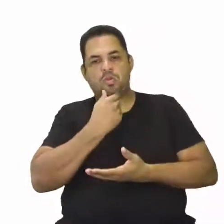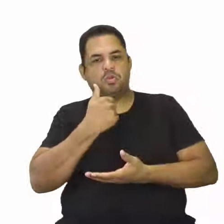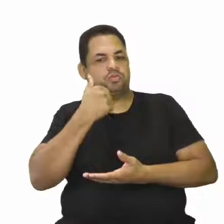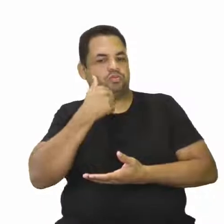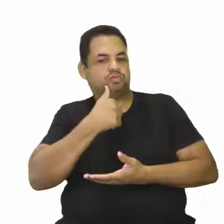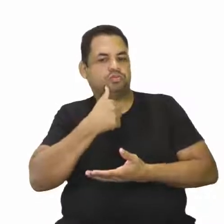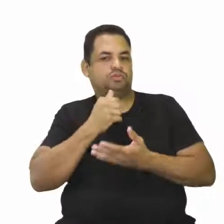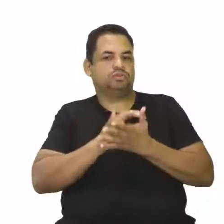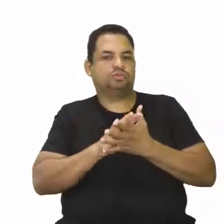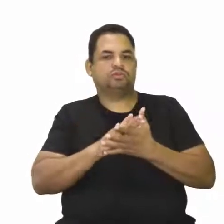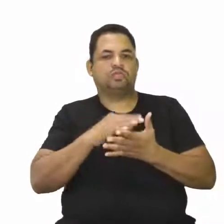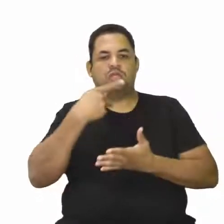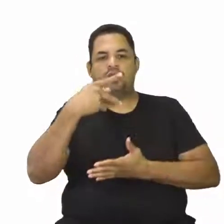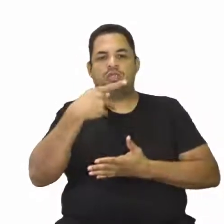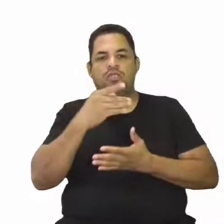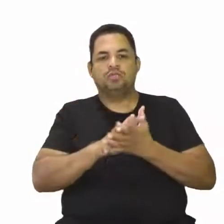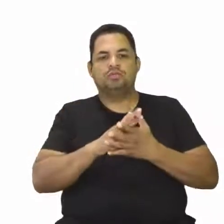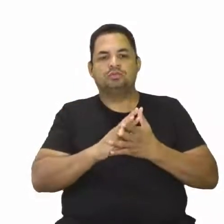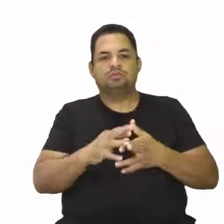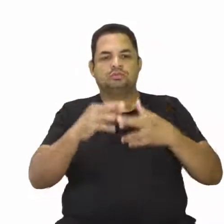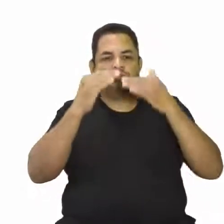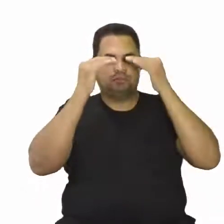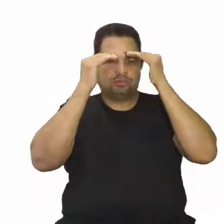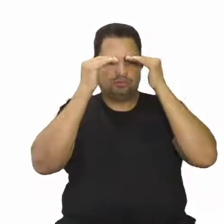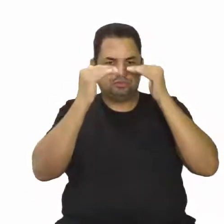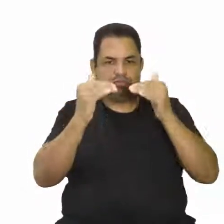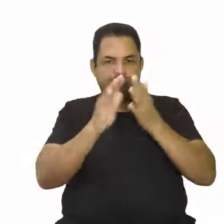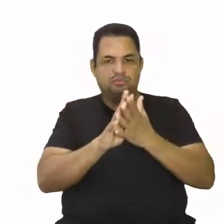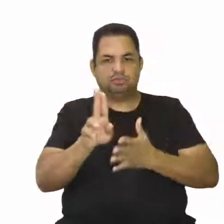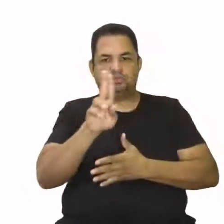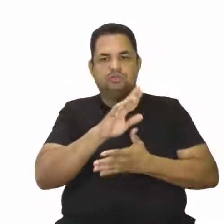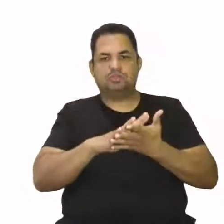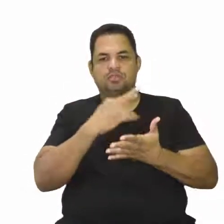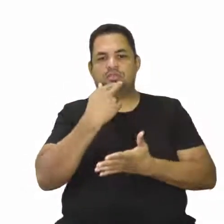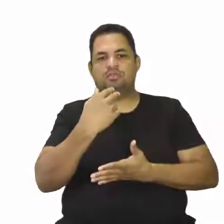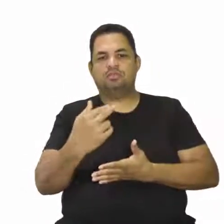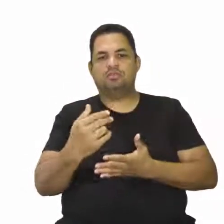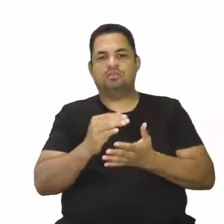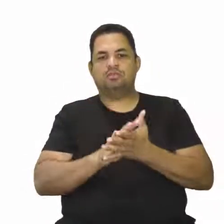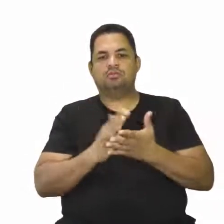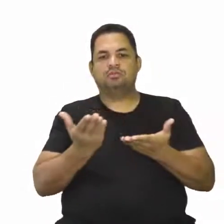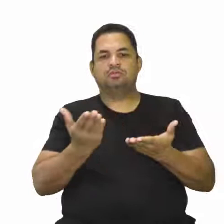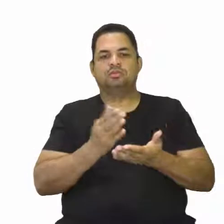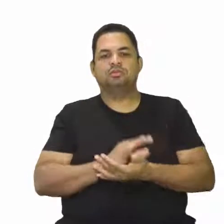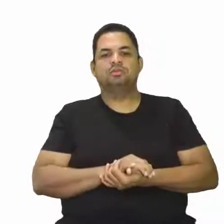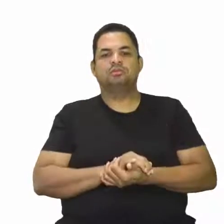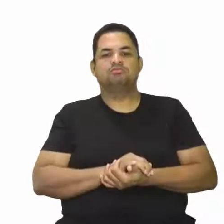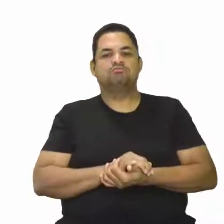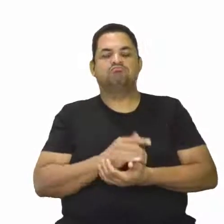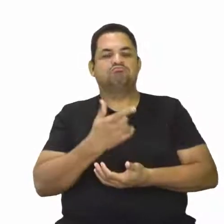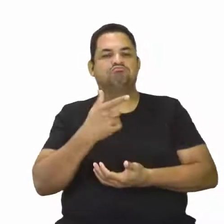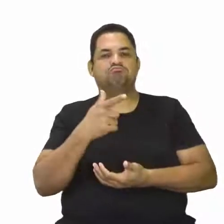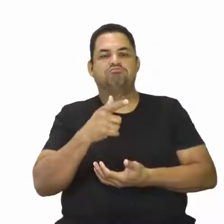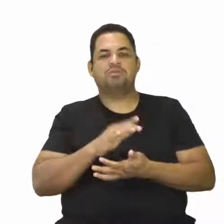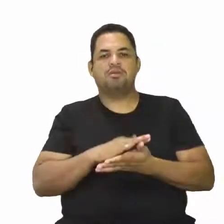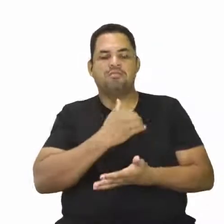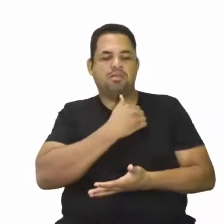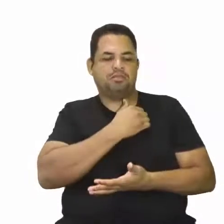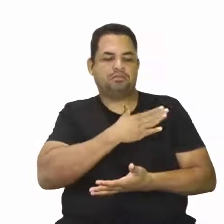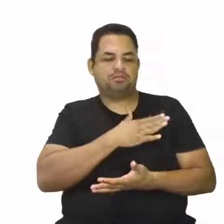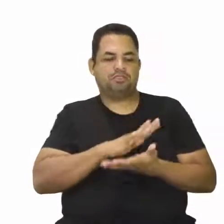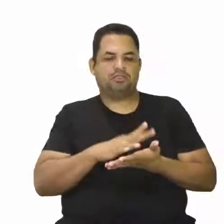do discurso, respeitando os usos das línguas por esses interlocutores e sem